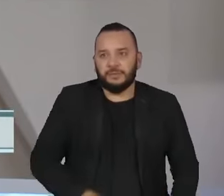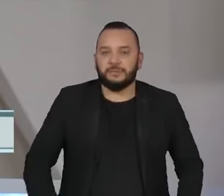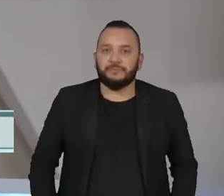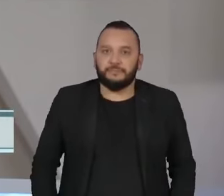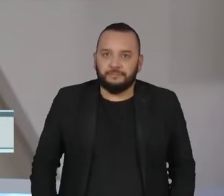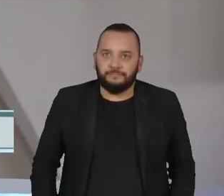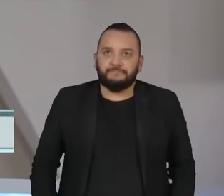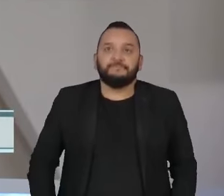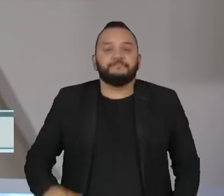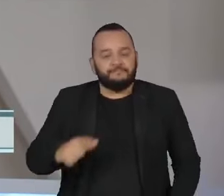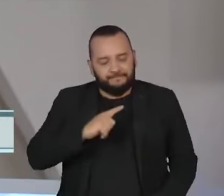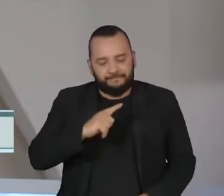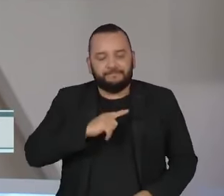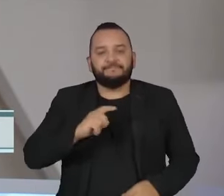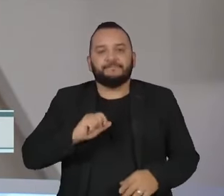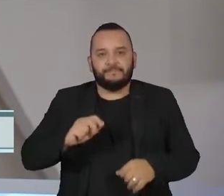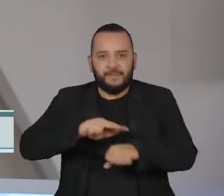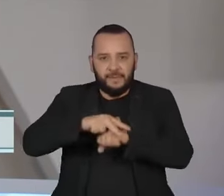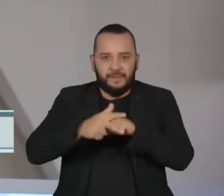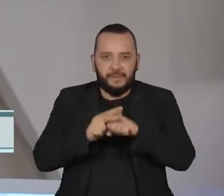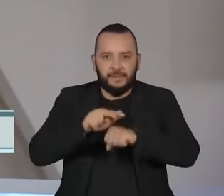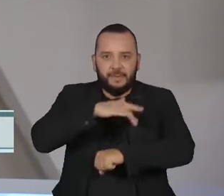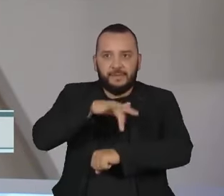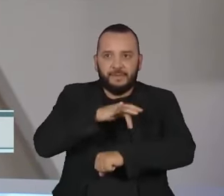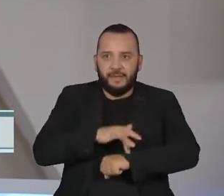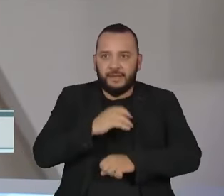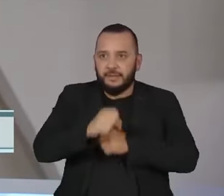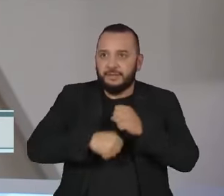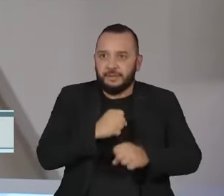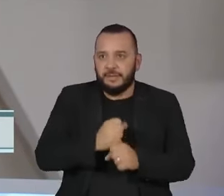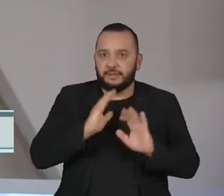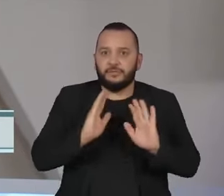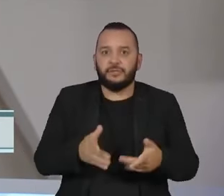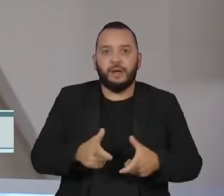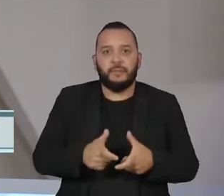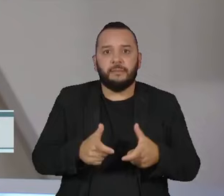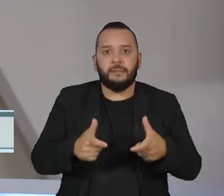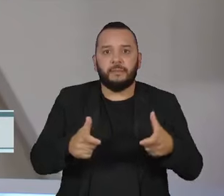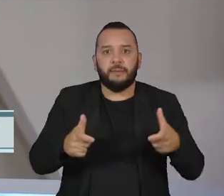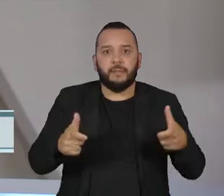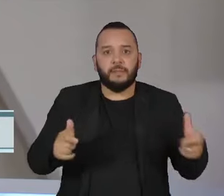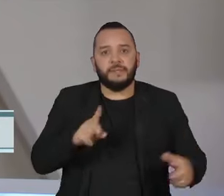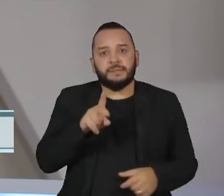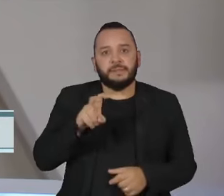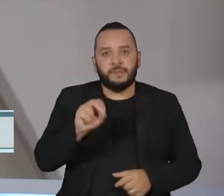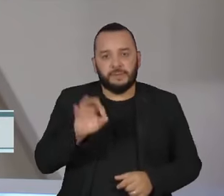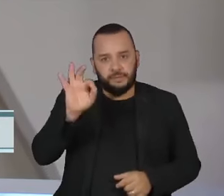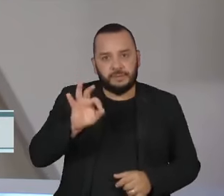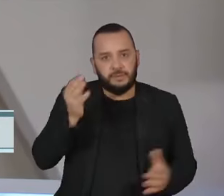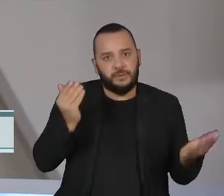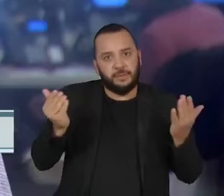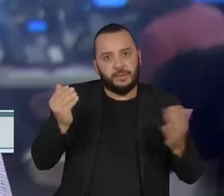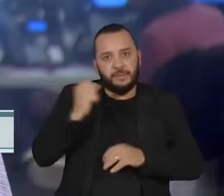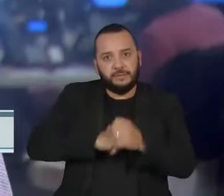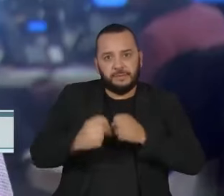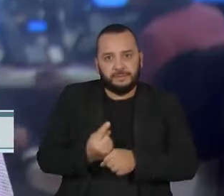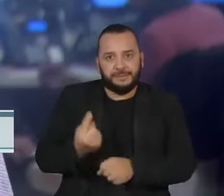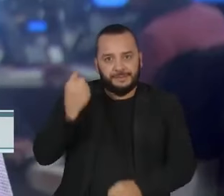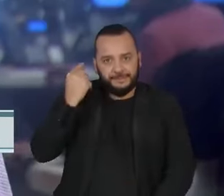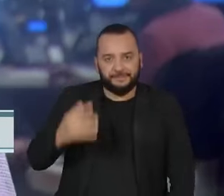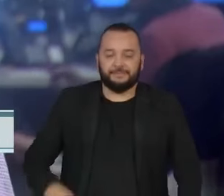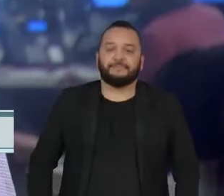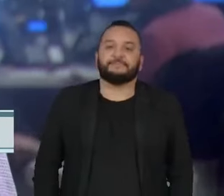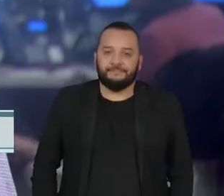Os casos de dengue no inverno deste ano já aumentaram mais de 150% em relação ao ano passado.